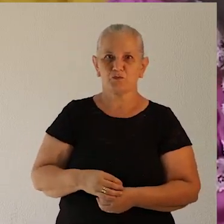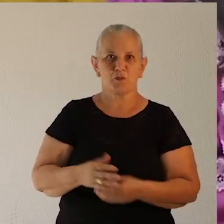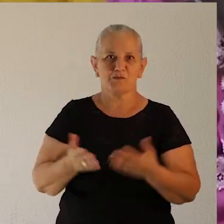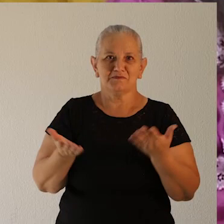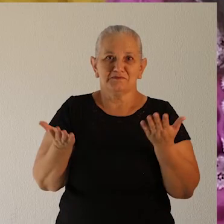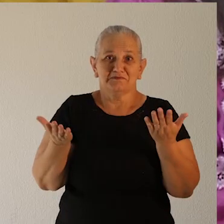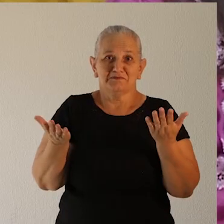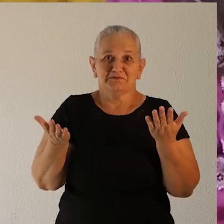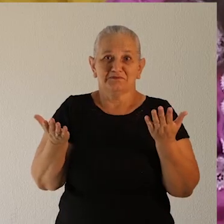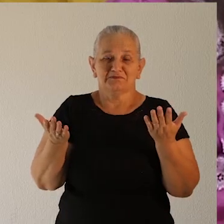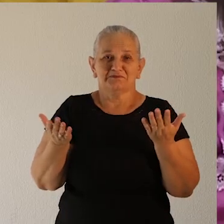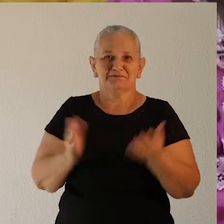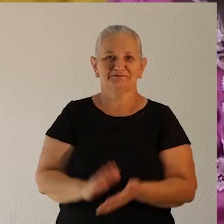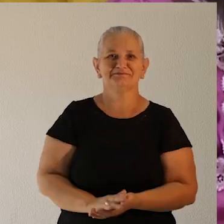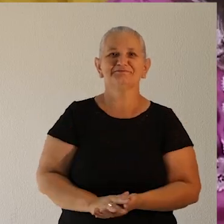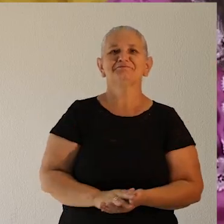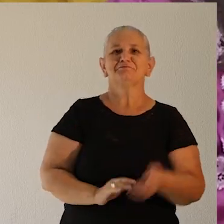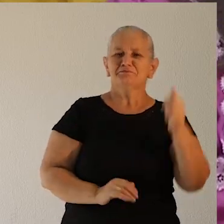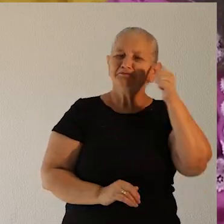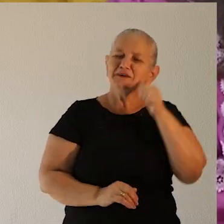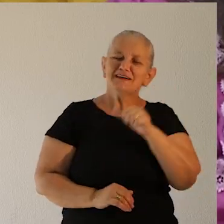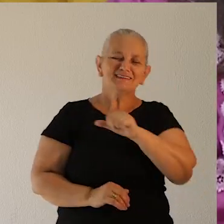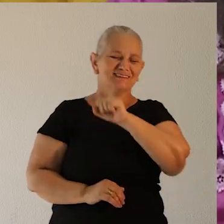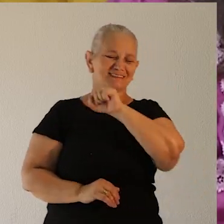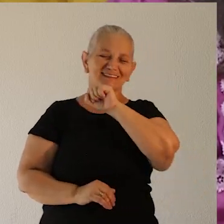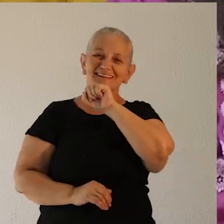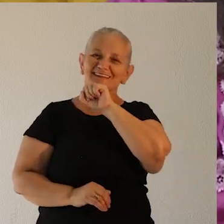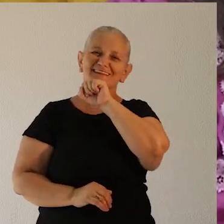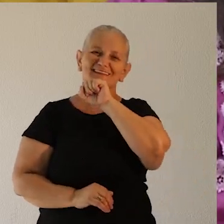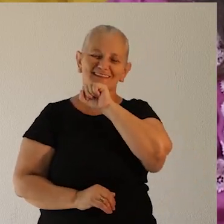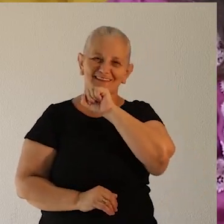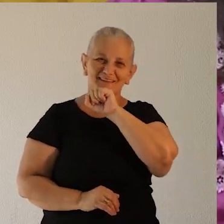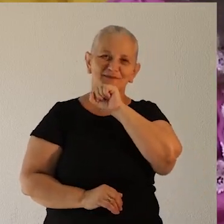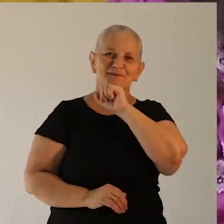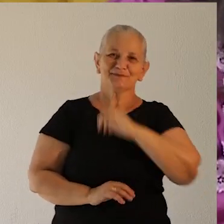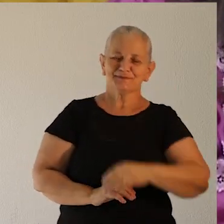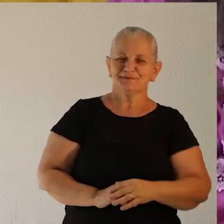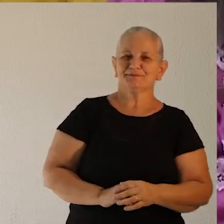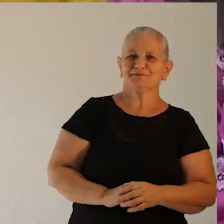fala não. Mãe,